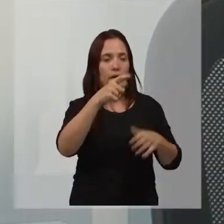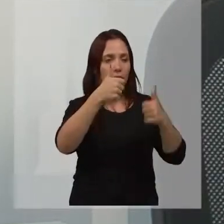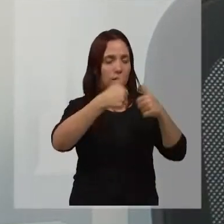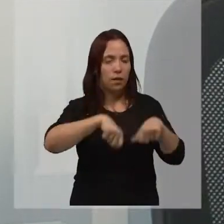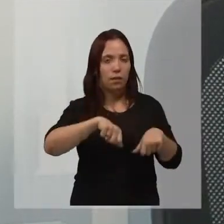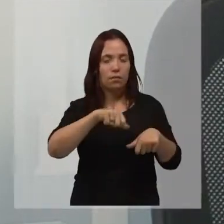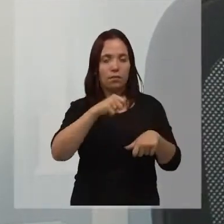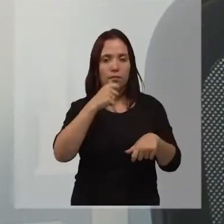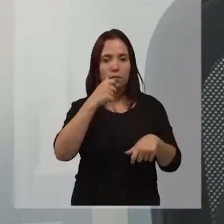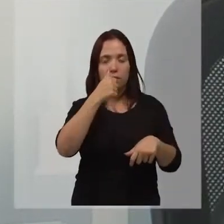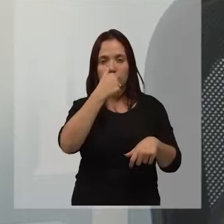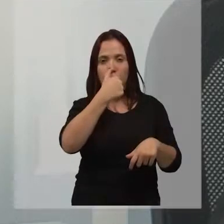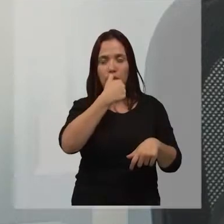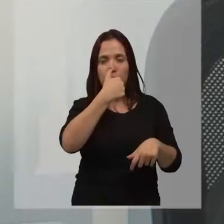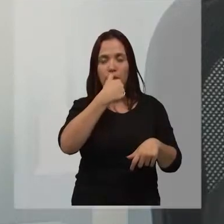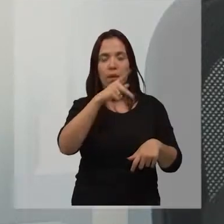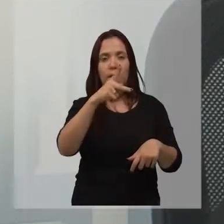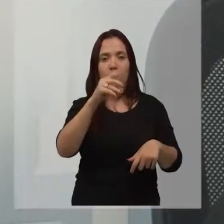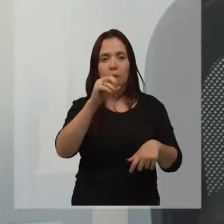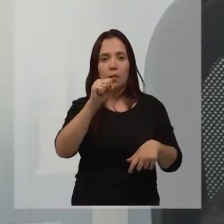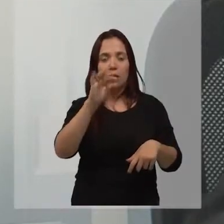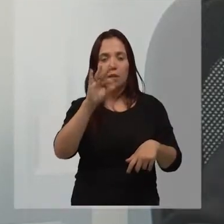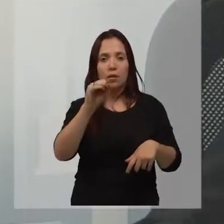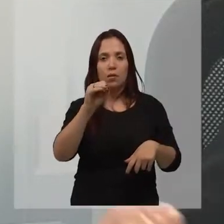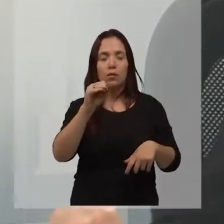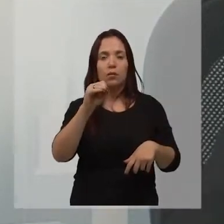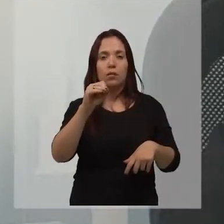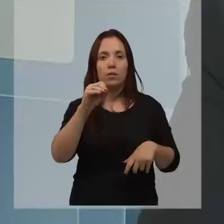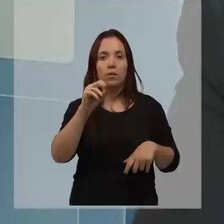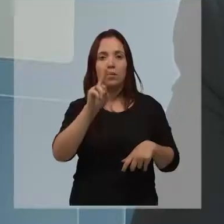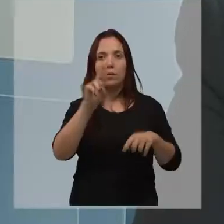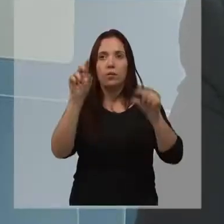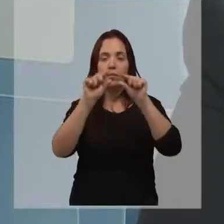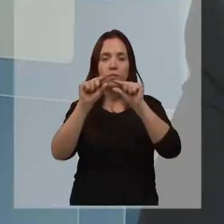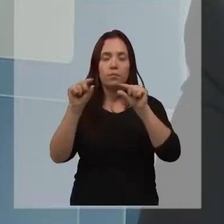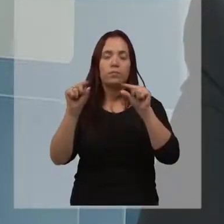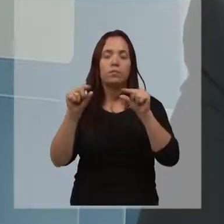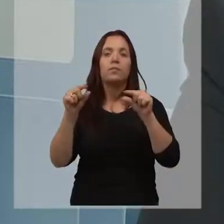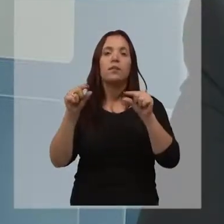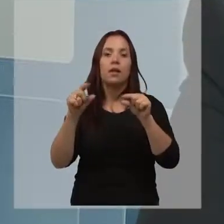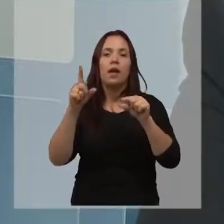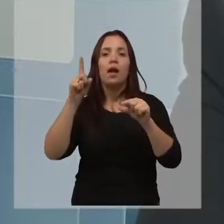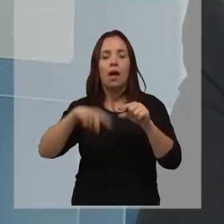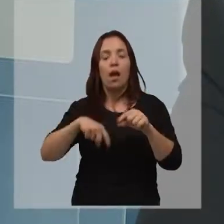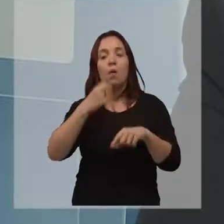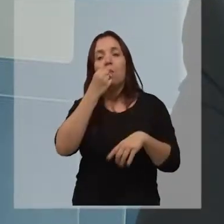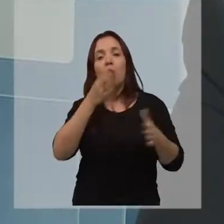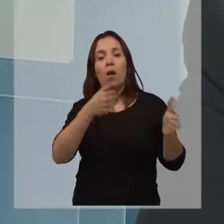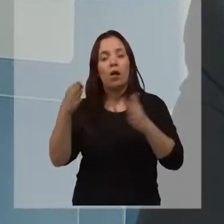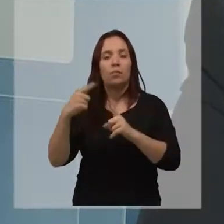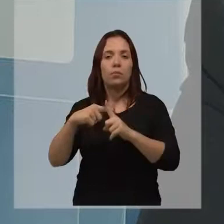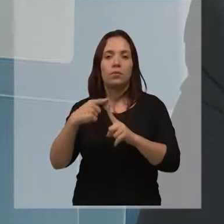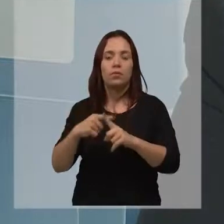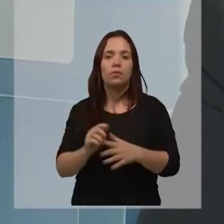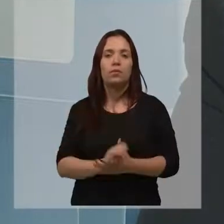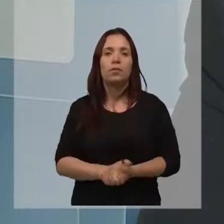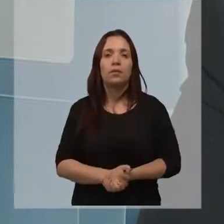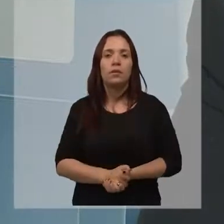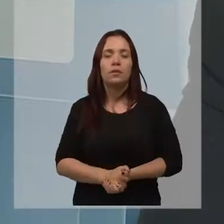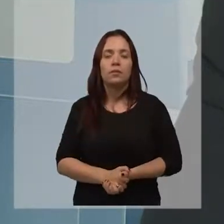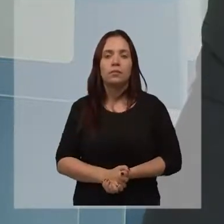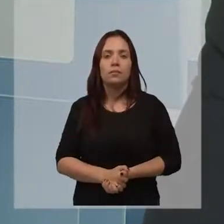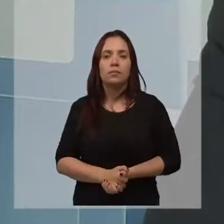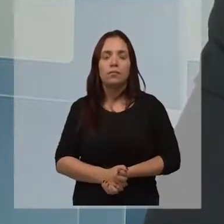Messias Bolsonaro, o Posto Ipiranga dele se chama Sérgio Moro. É o lado positivo do governo aí. Sem dúvida. É o